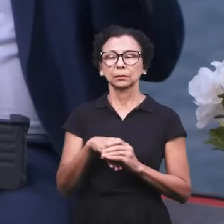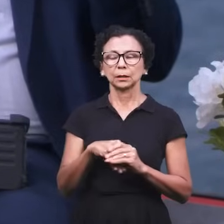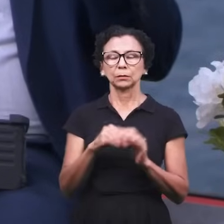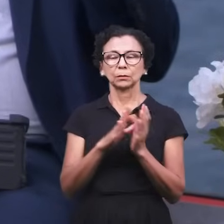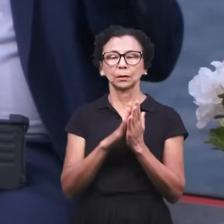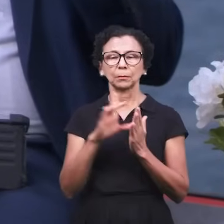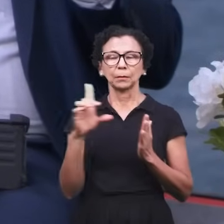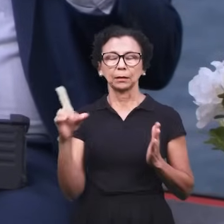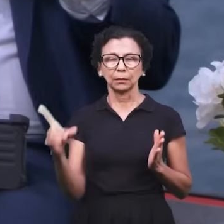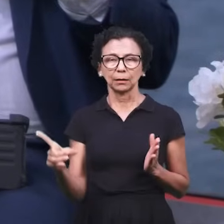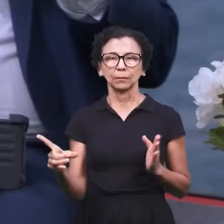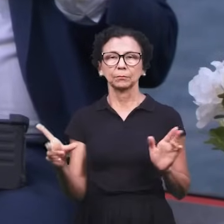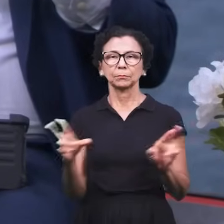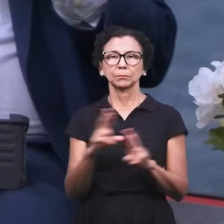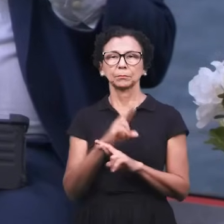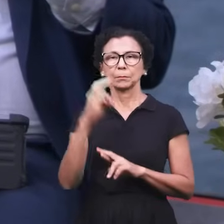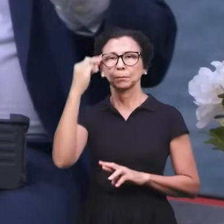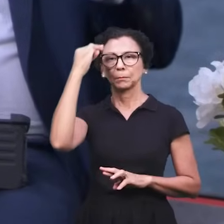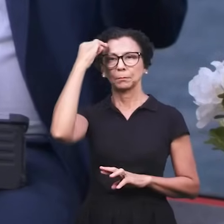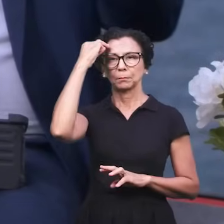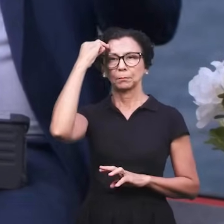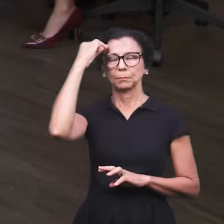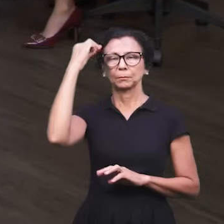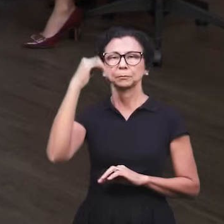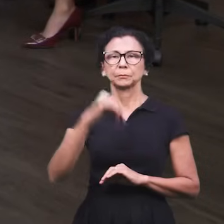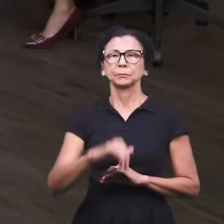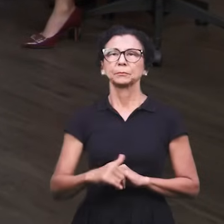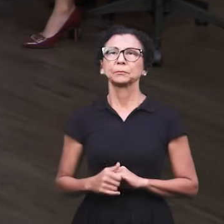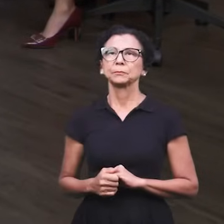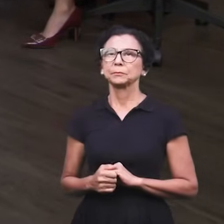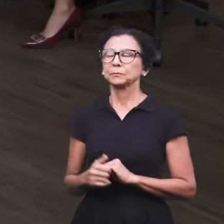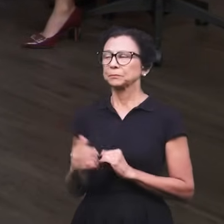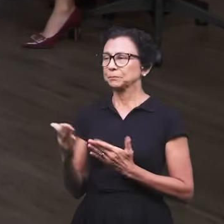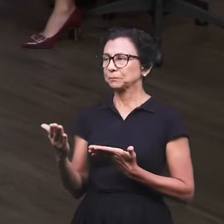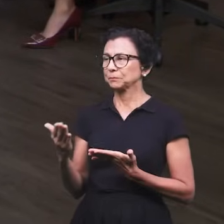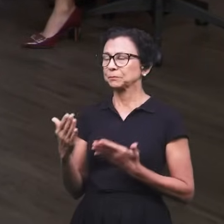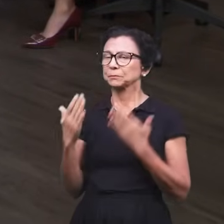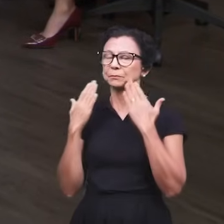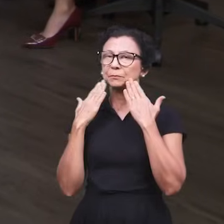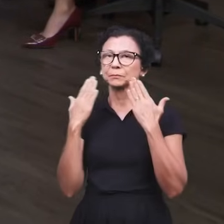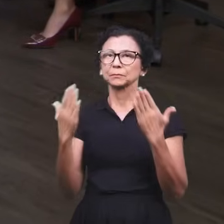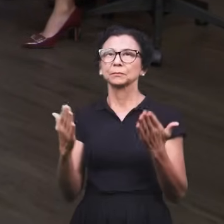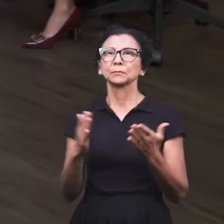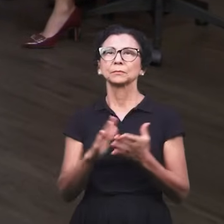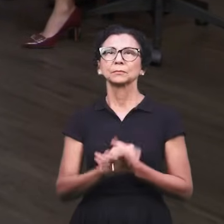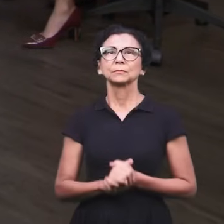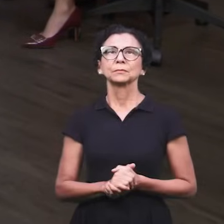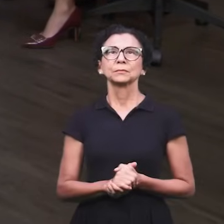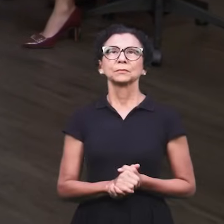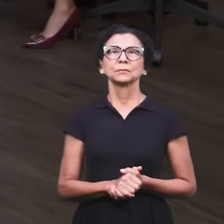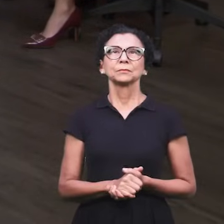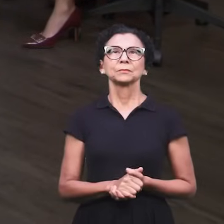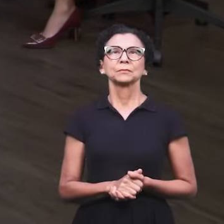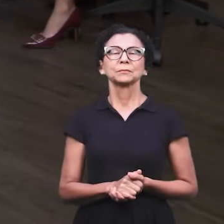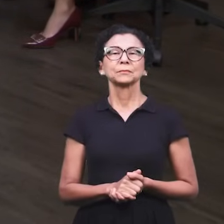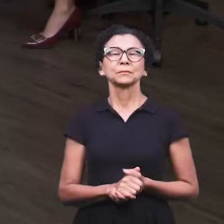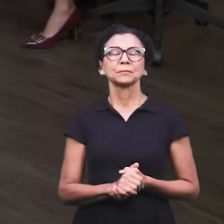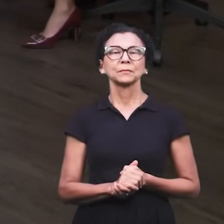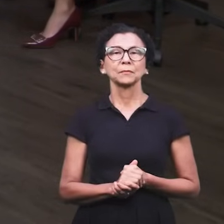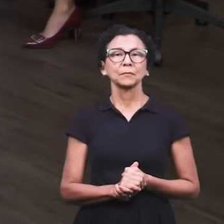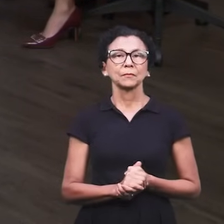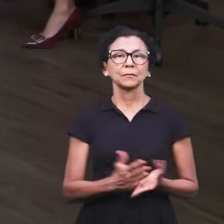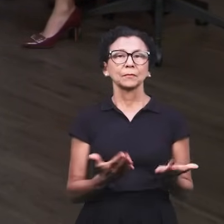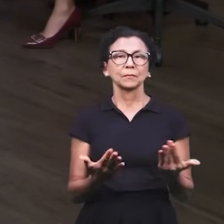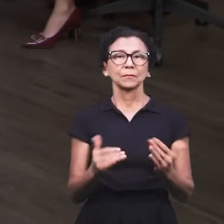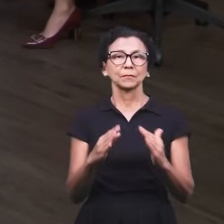à mente, à nossa vida, à nossa mente. Andréia, pode apresentar? Sim, os jovens de hoje, pastor, são os jovens da Igreja